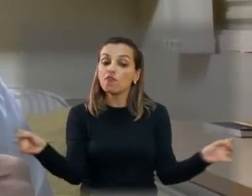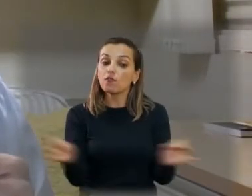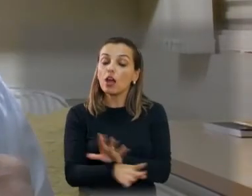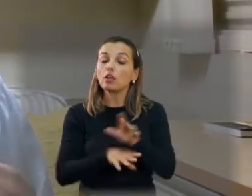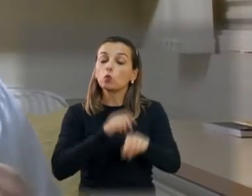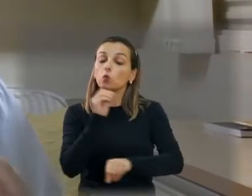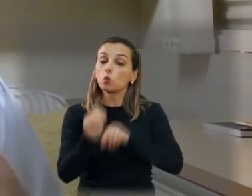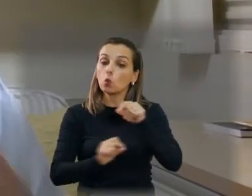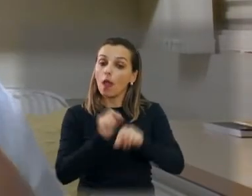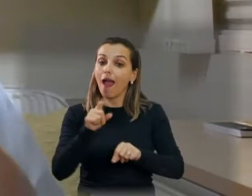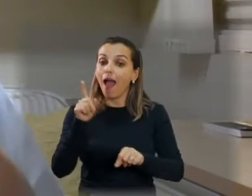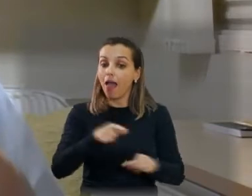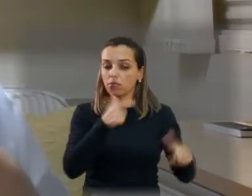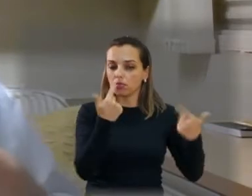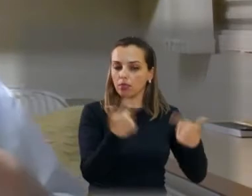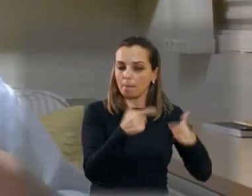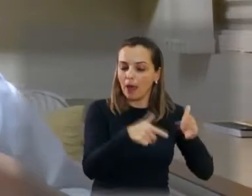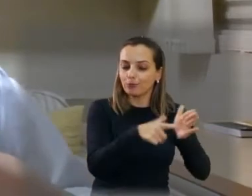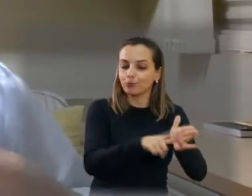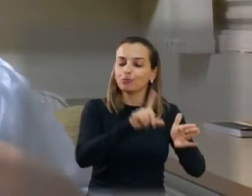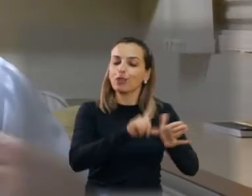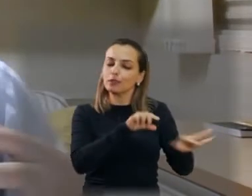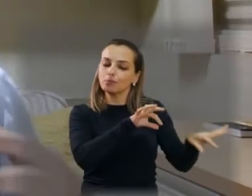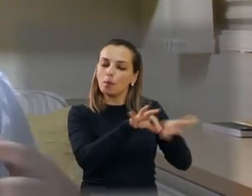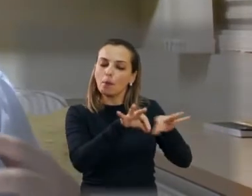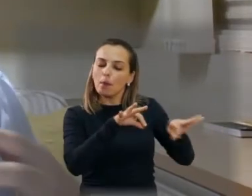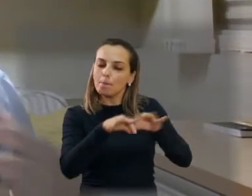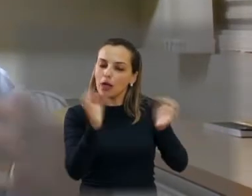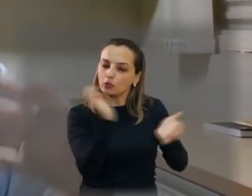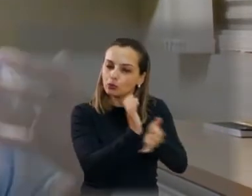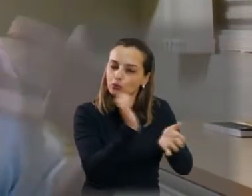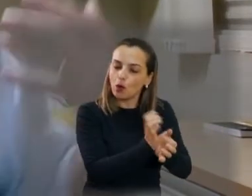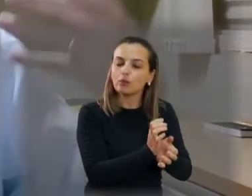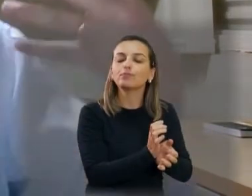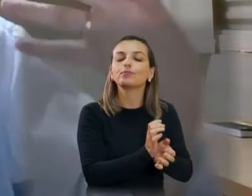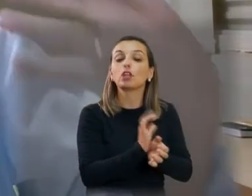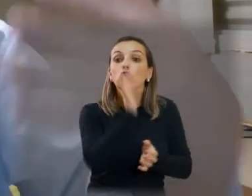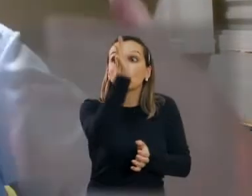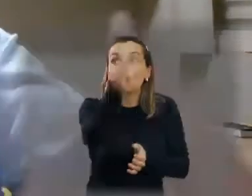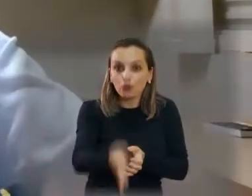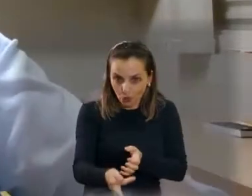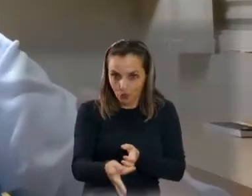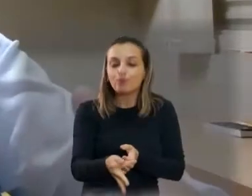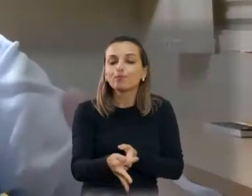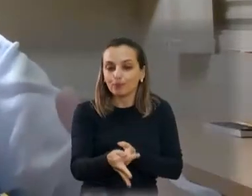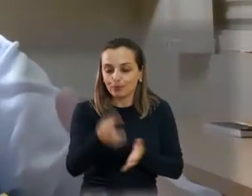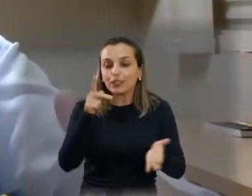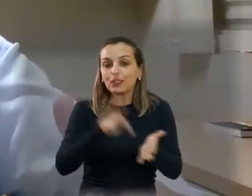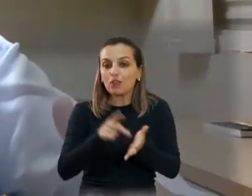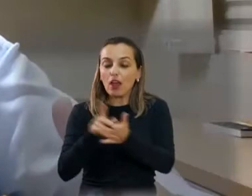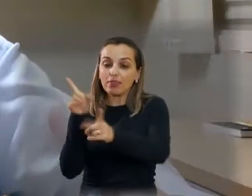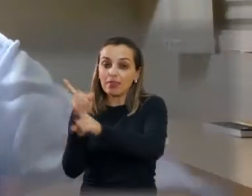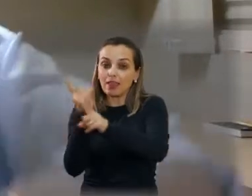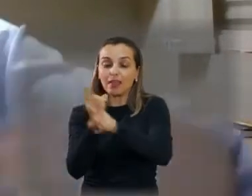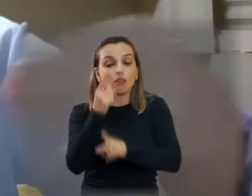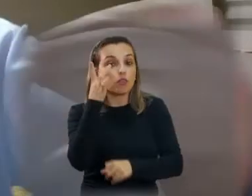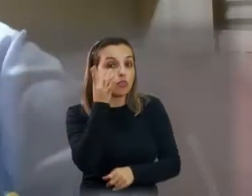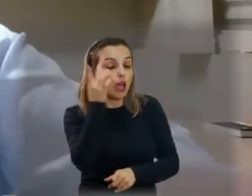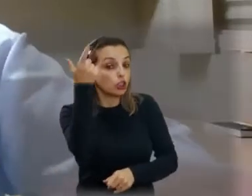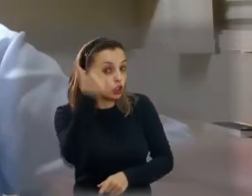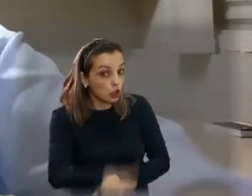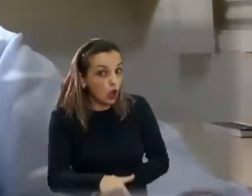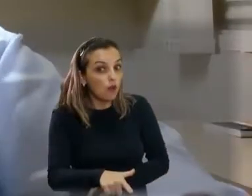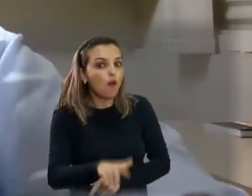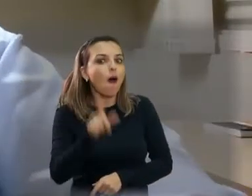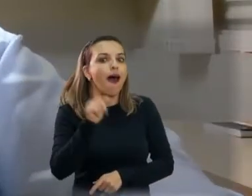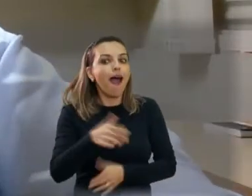fazer, primeiro, esse trabalho prévio de preparação das equipes, para que quando vierem para os atendimentos presenciais, que a gente faça